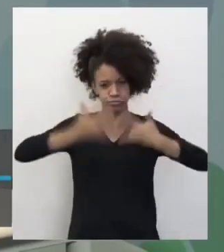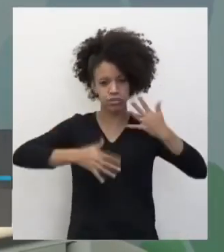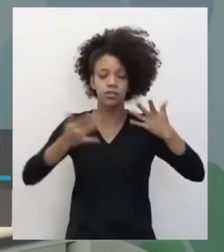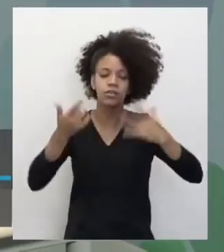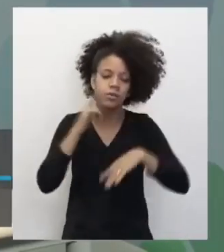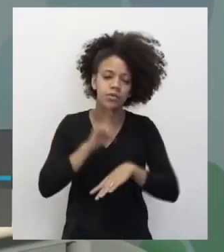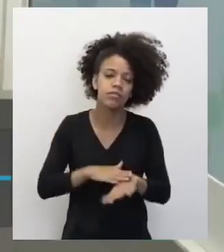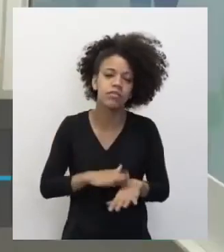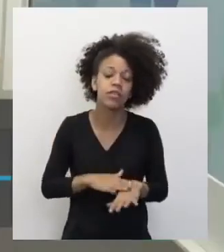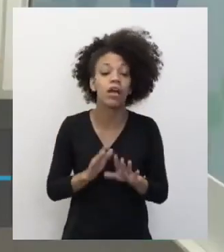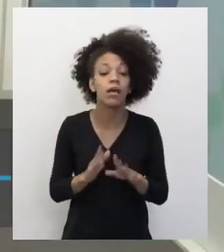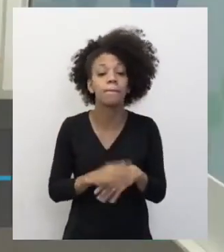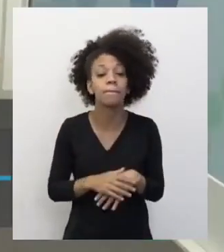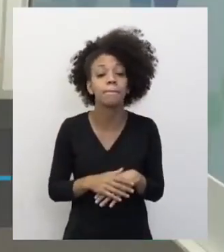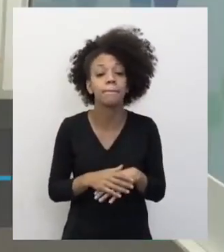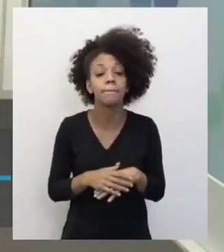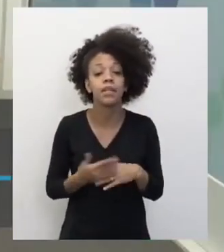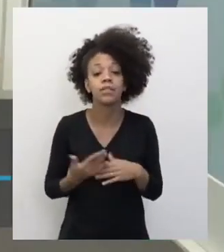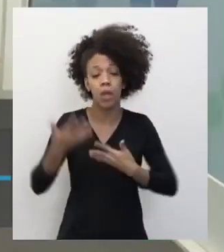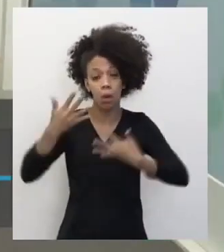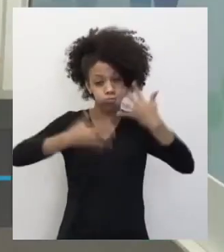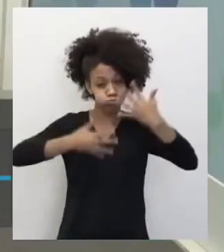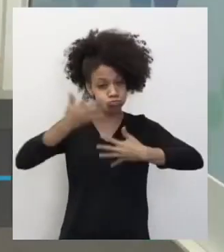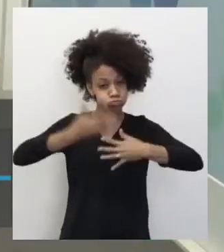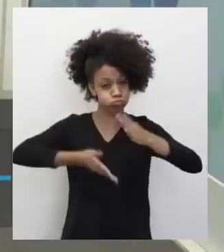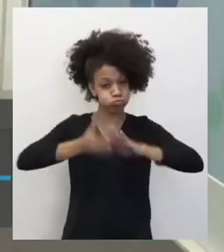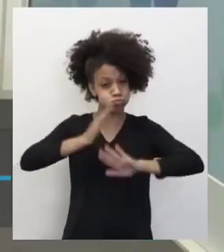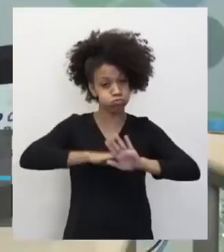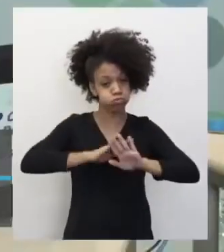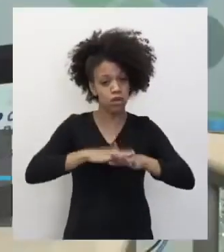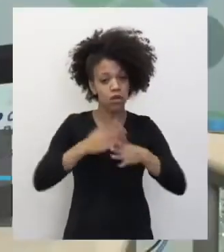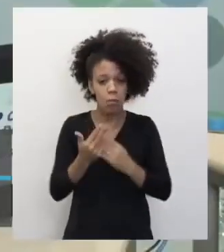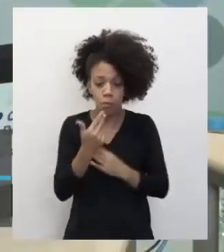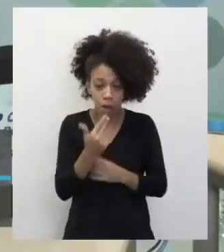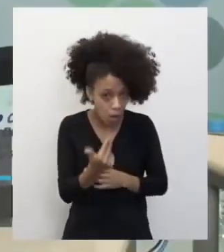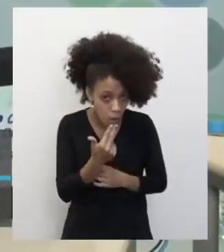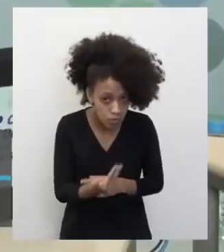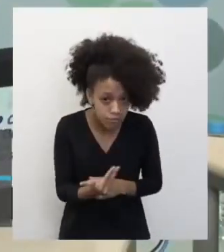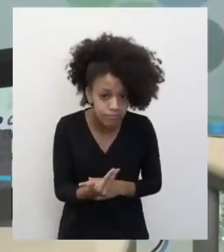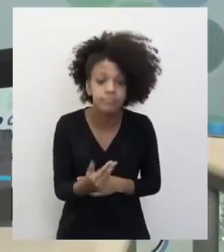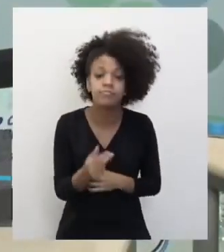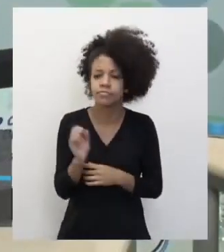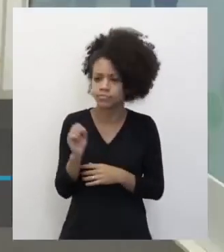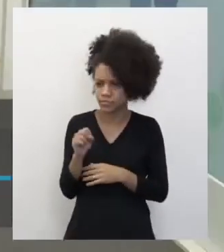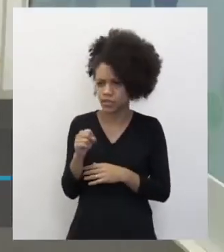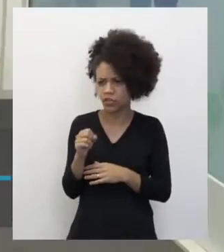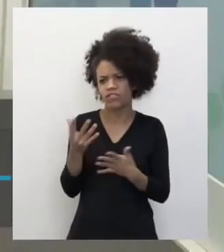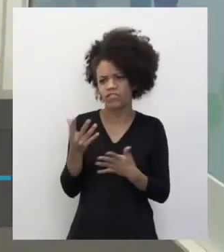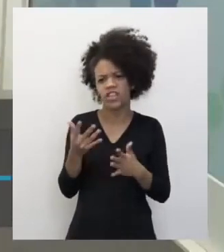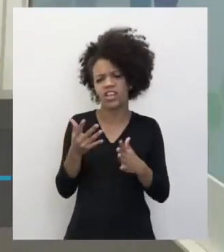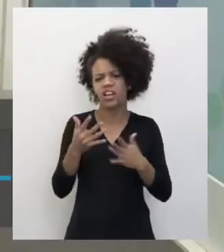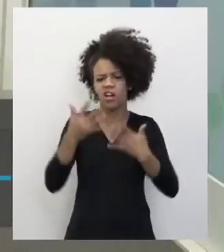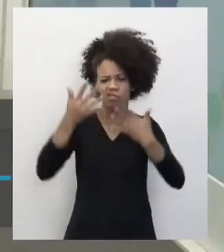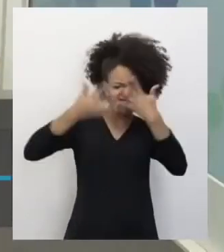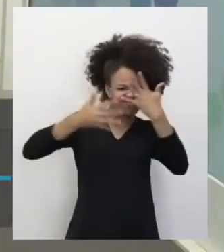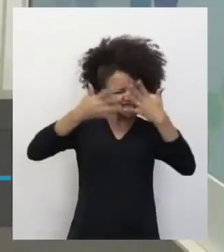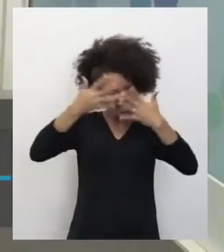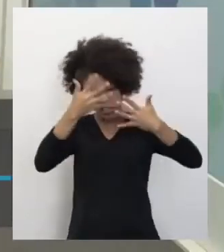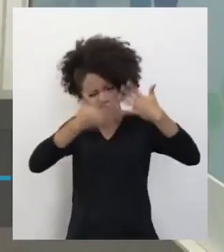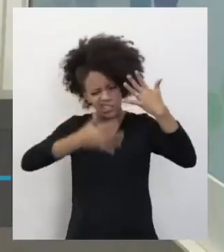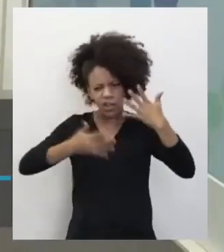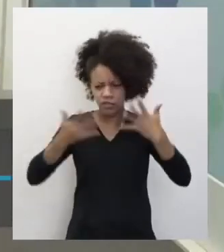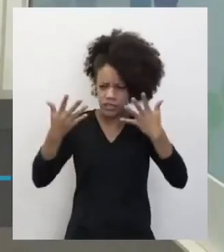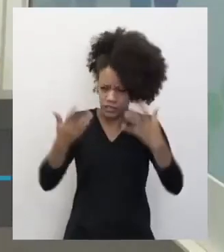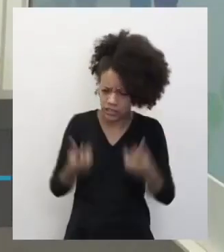isso. Mas mesmo desfocando o que tem atrás, fica uma cor. Fica uma cor, Vocês, fica um borrão. Vocês acabam